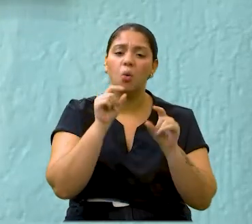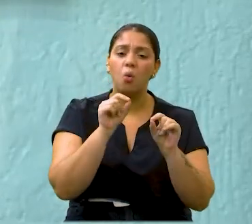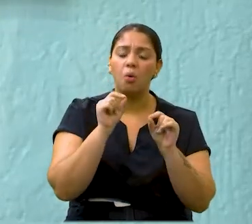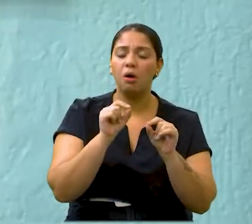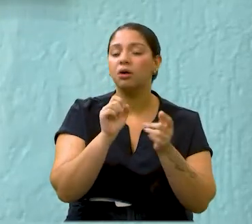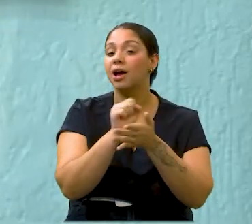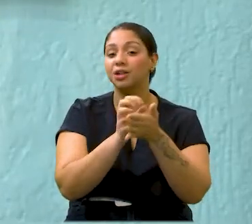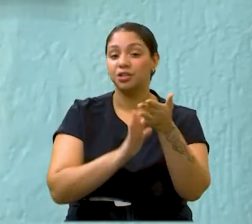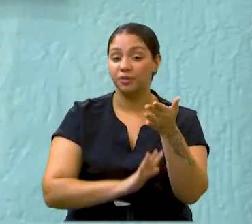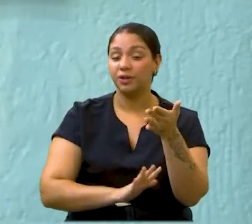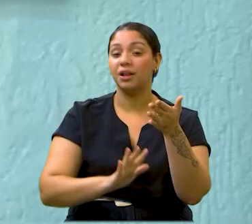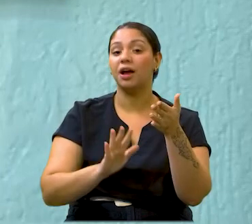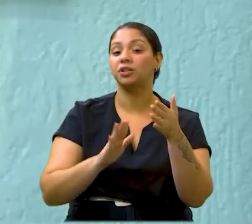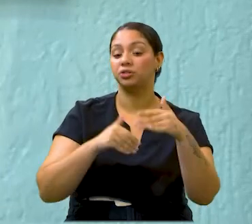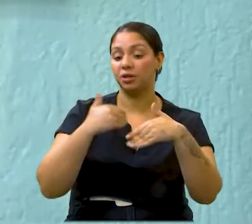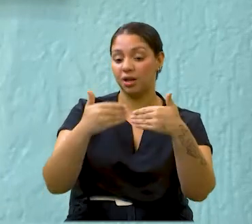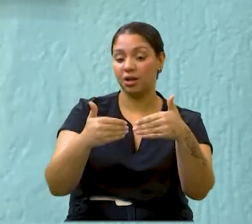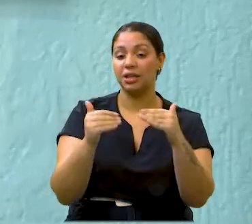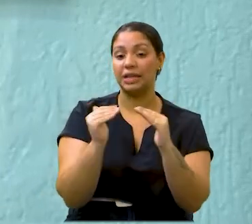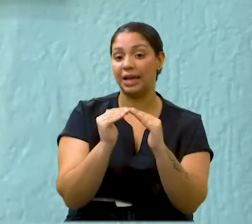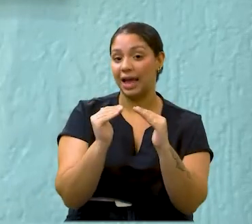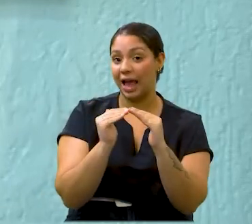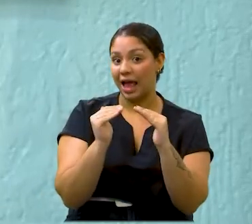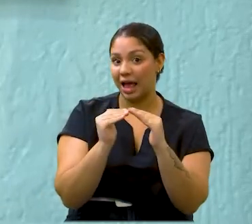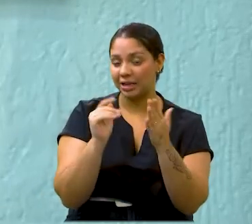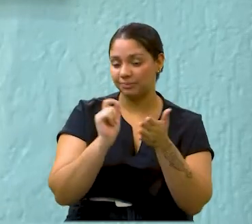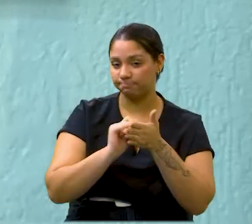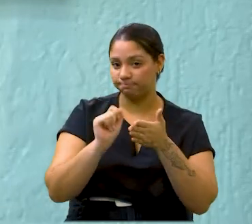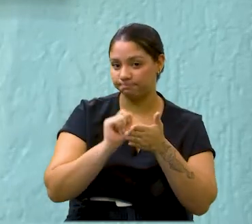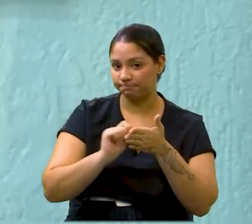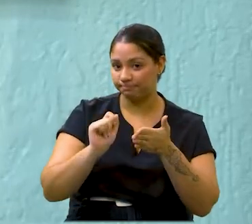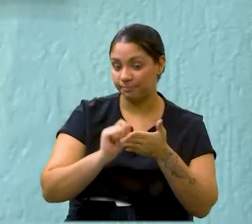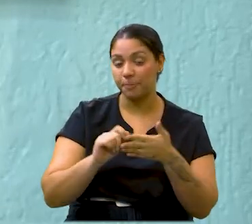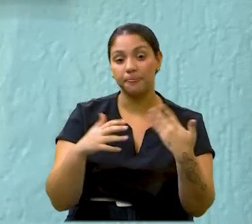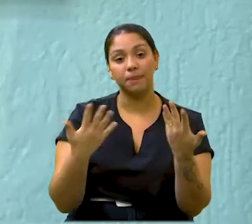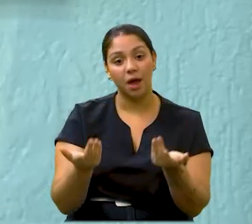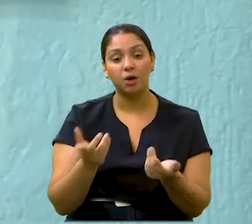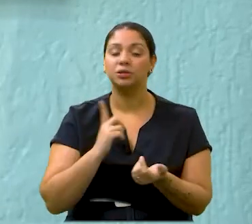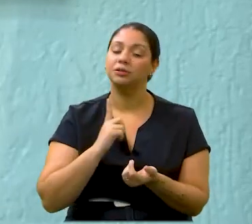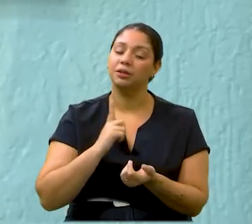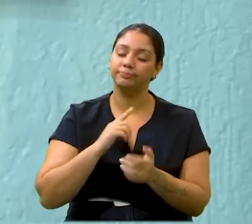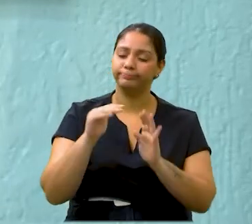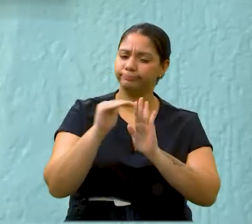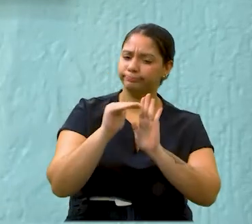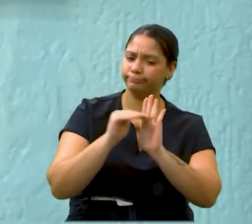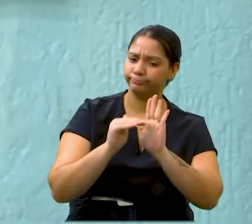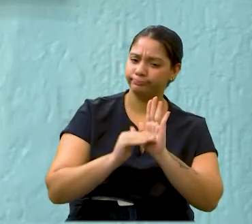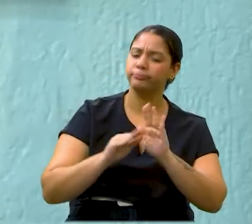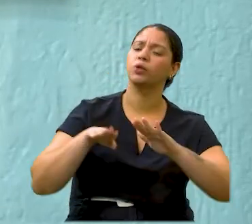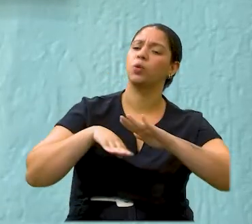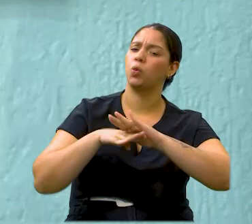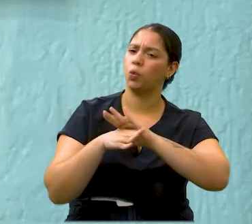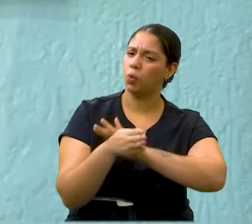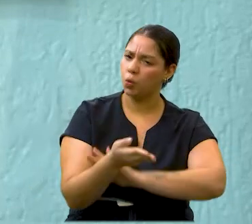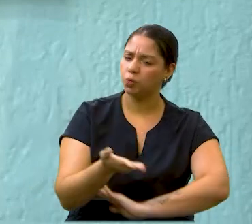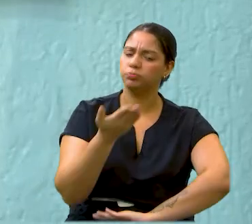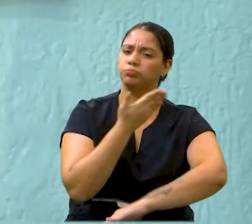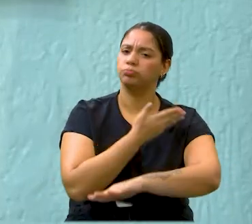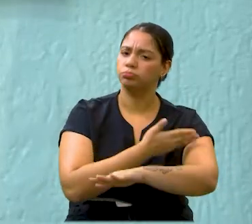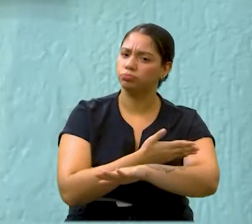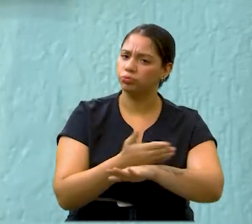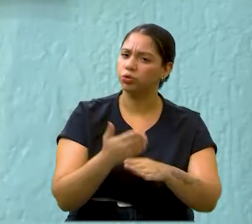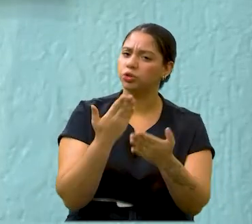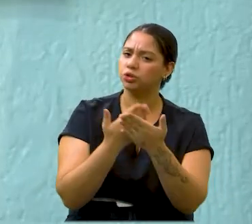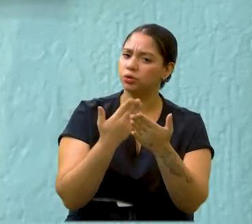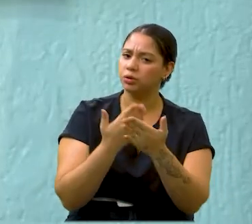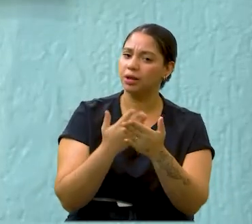para estar desenvolvendo em casa. Então, com isso, nós acreditamos que através da disciplina, com o hábito de estudo de todo dia um pouquinho,